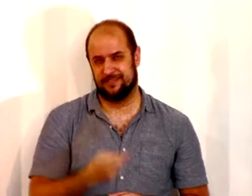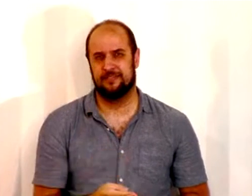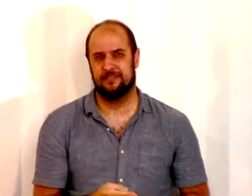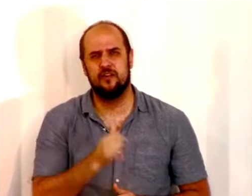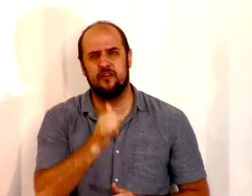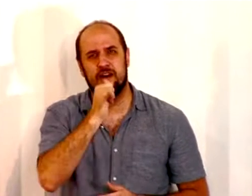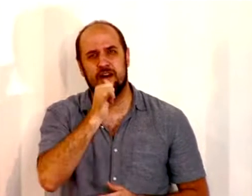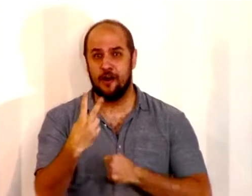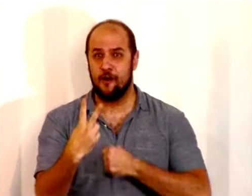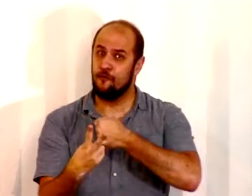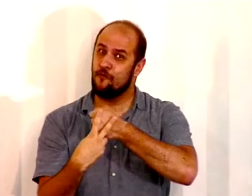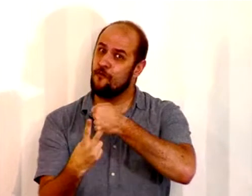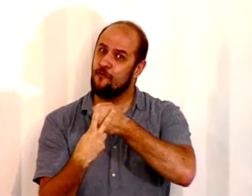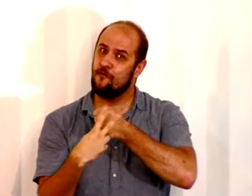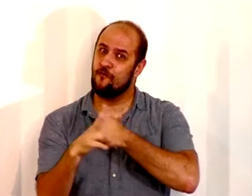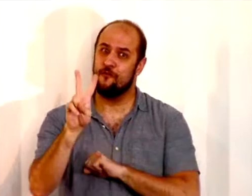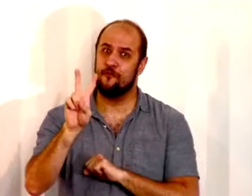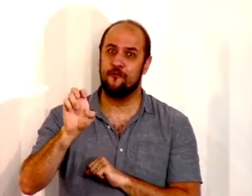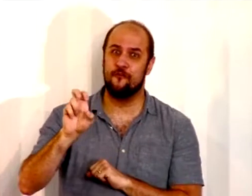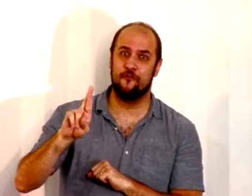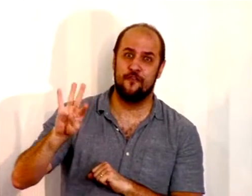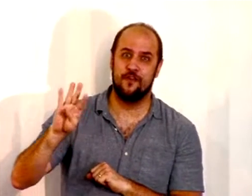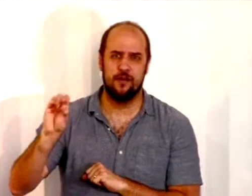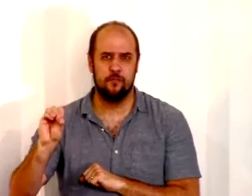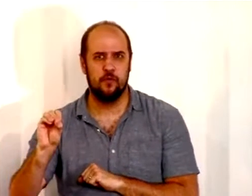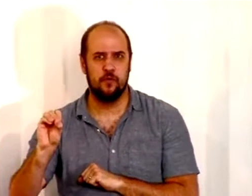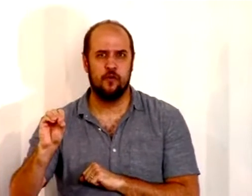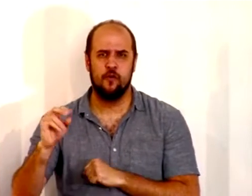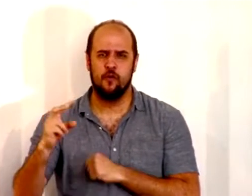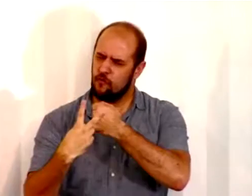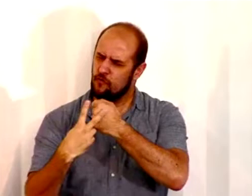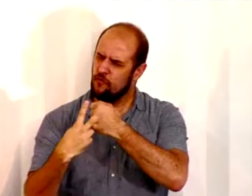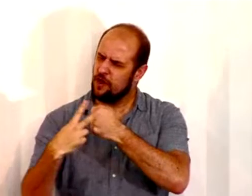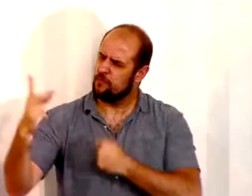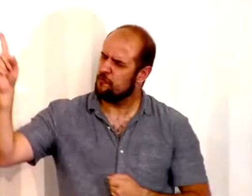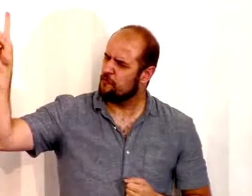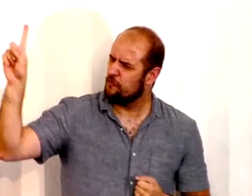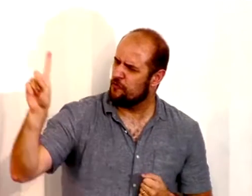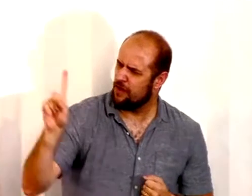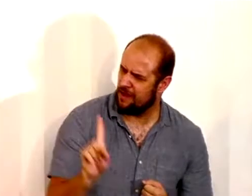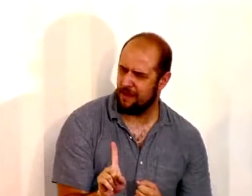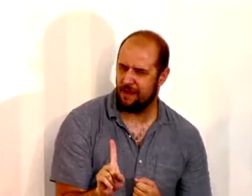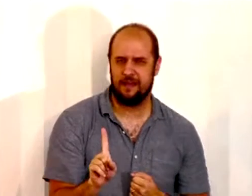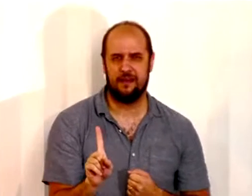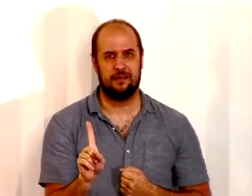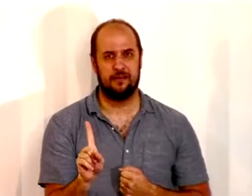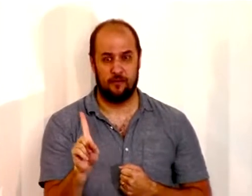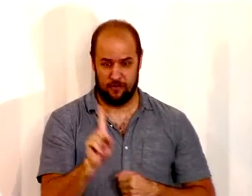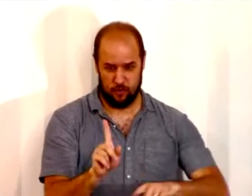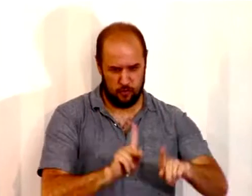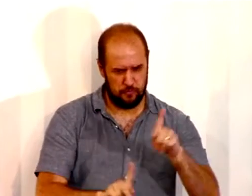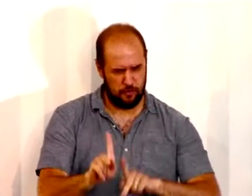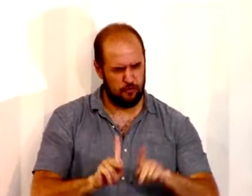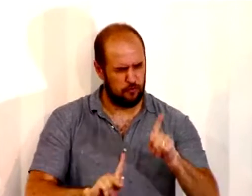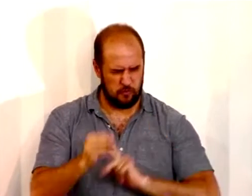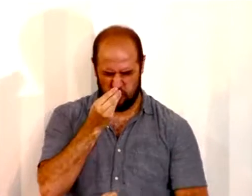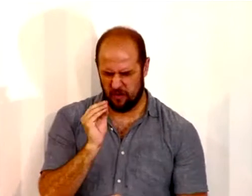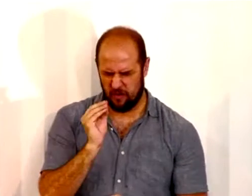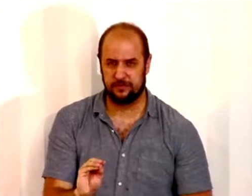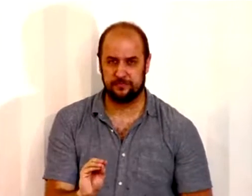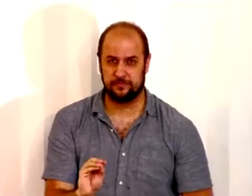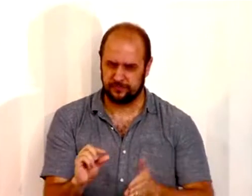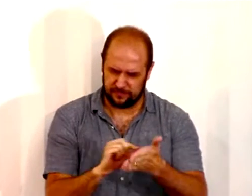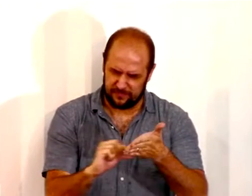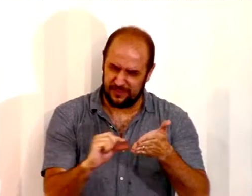do Verbo. O Verbo que estava com Deus, o Verbo que era Deus, veio para o que era seu, seus não receberam. Mas no último verso é lindo,